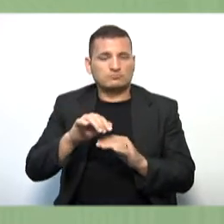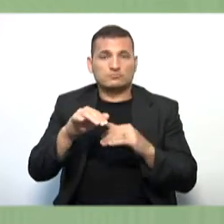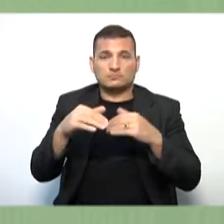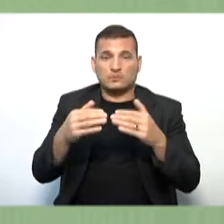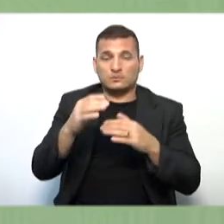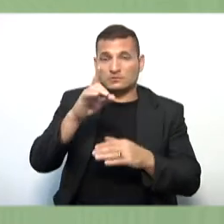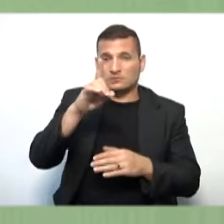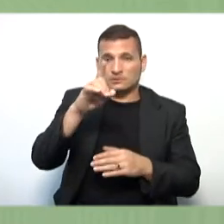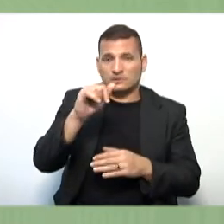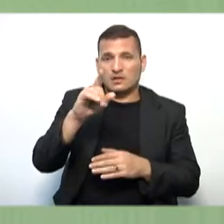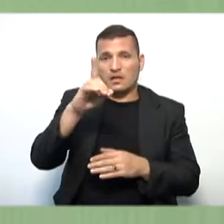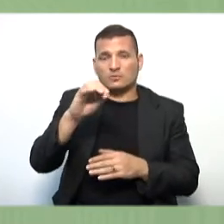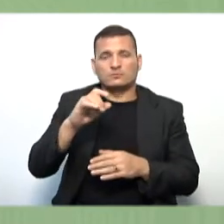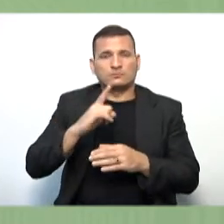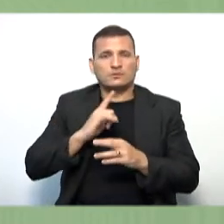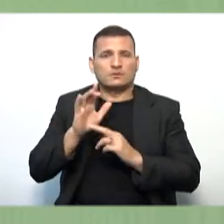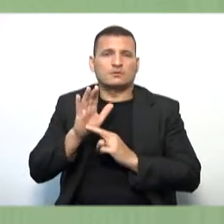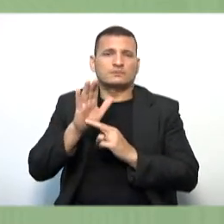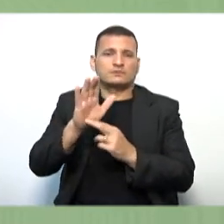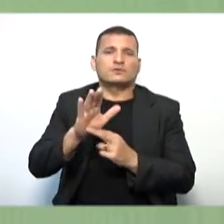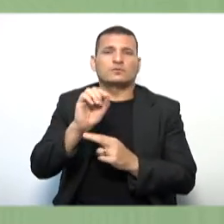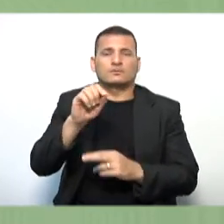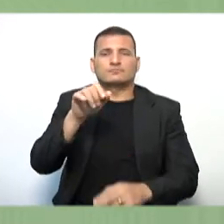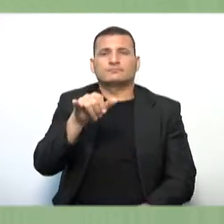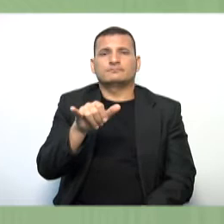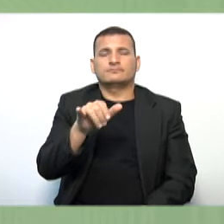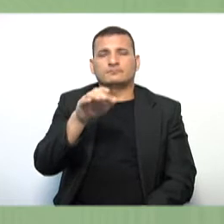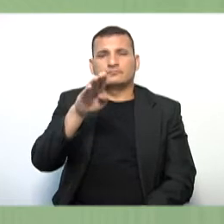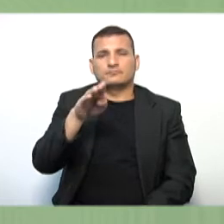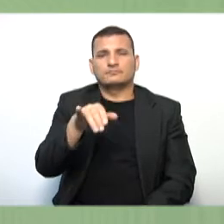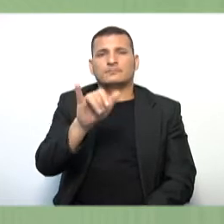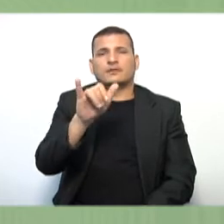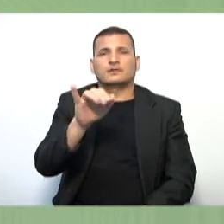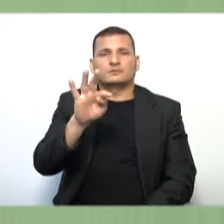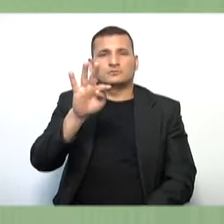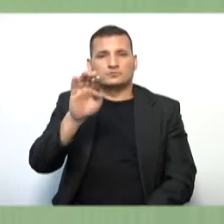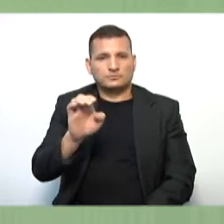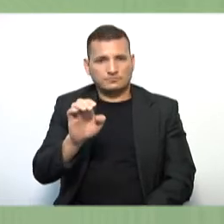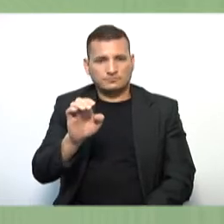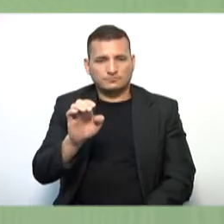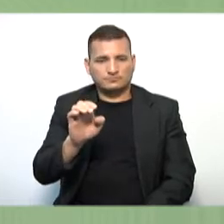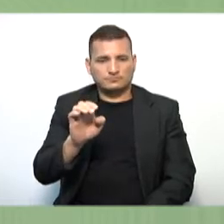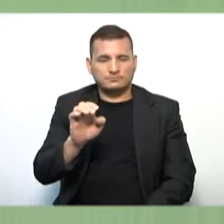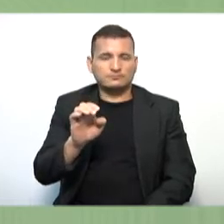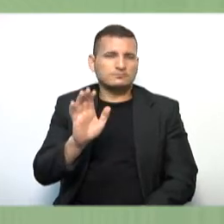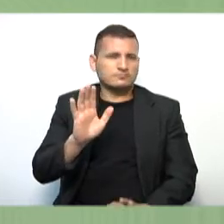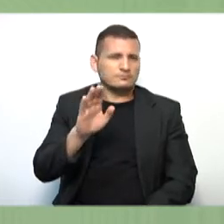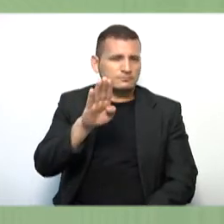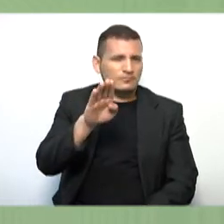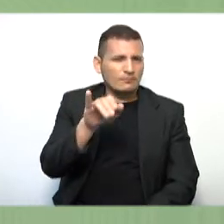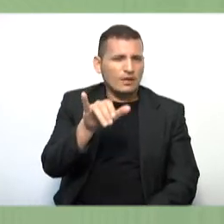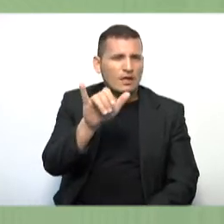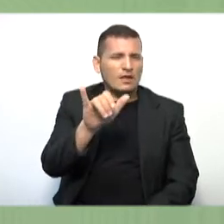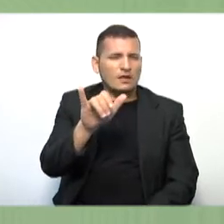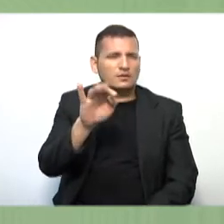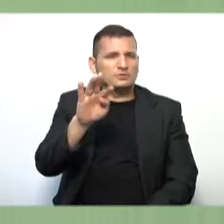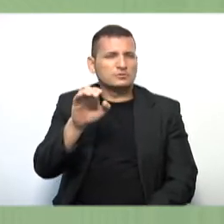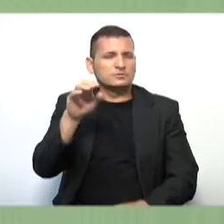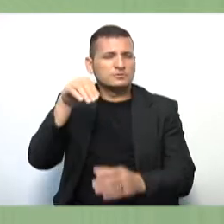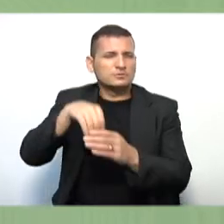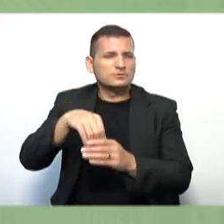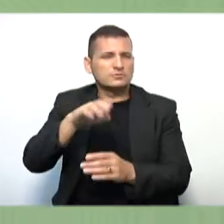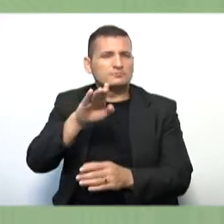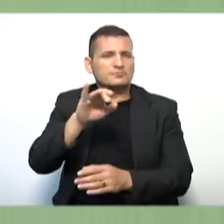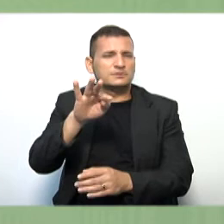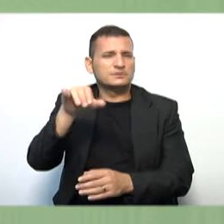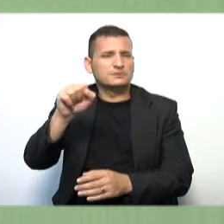representa pelo nosso byte, que o byte, professora, é composto de quantos bits mesmo? De 8, né?